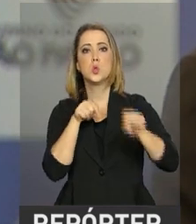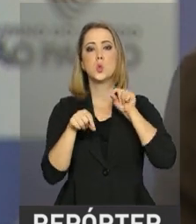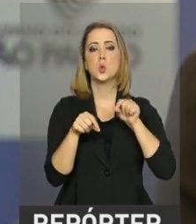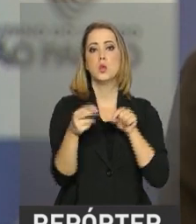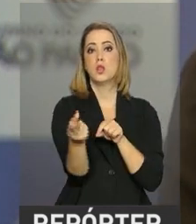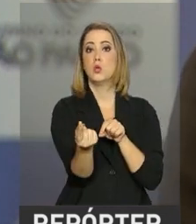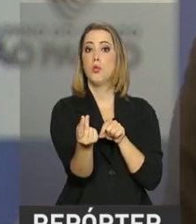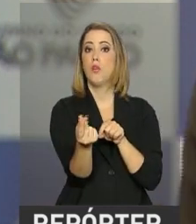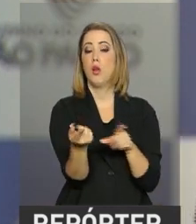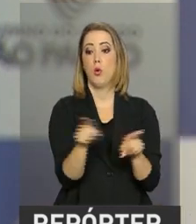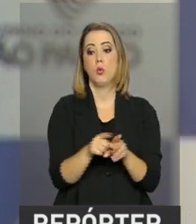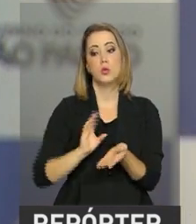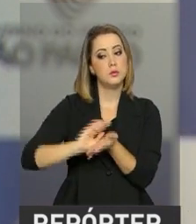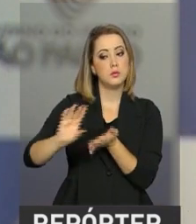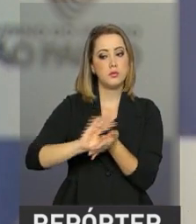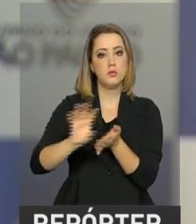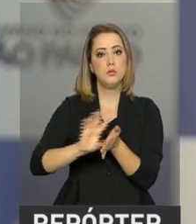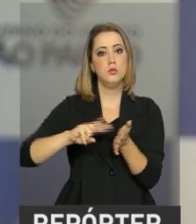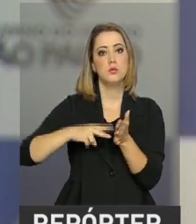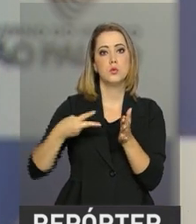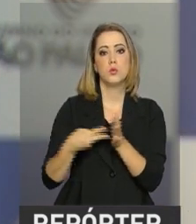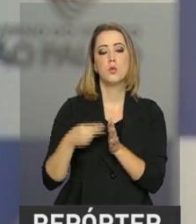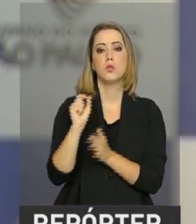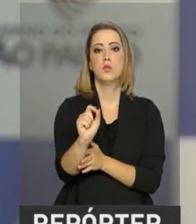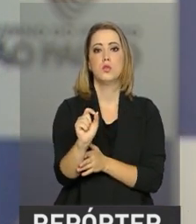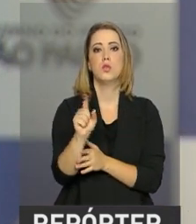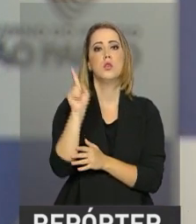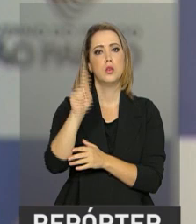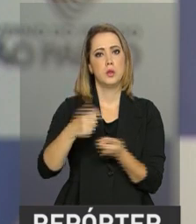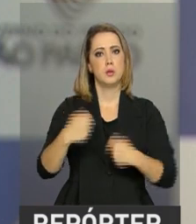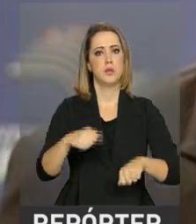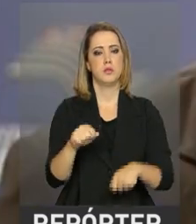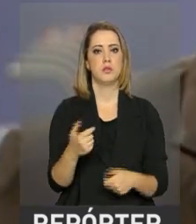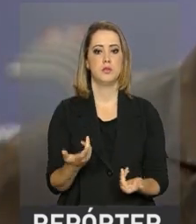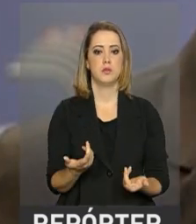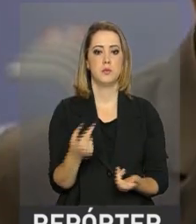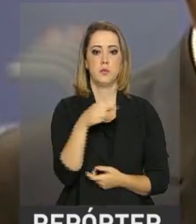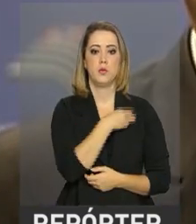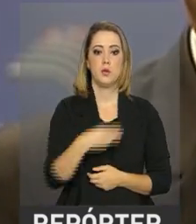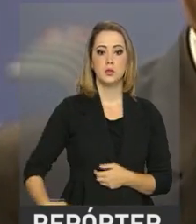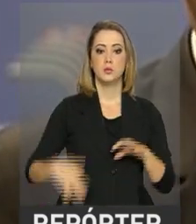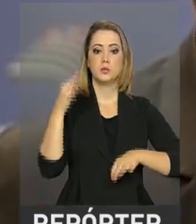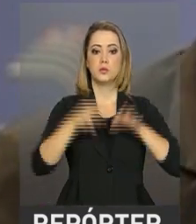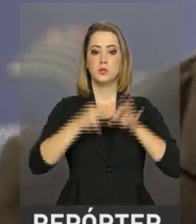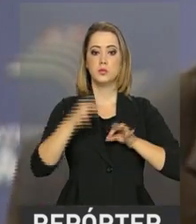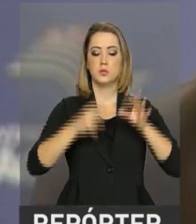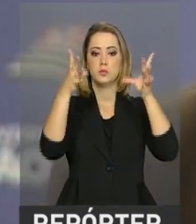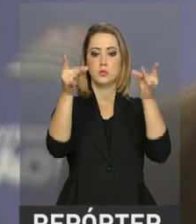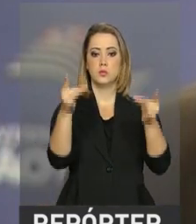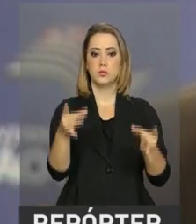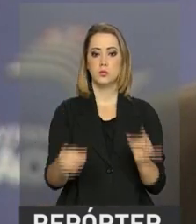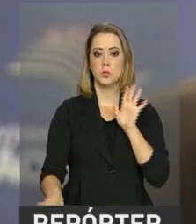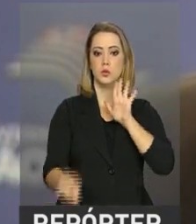valor que L era correspondente escolher o que estaria precisando o ministro da Justiça destacou ainda um